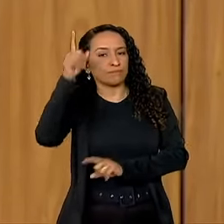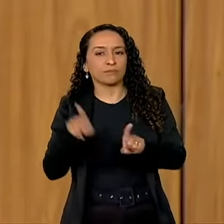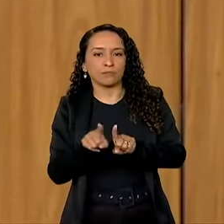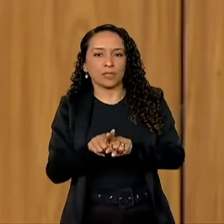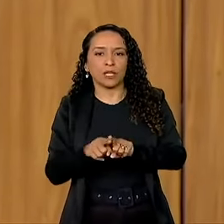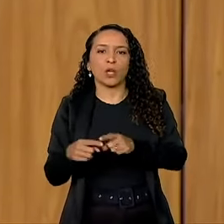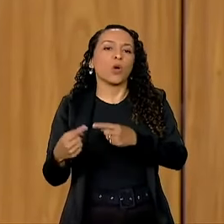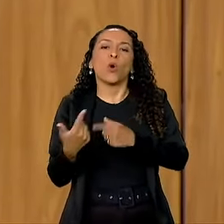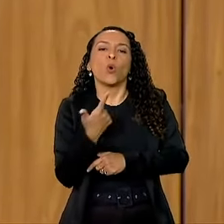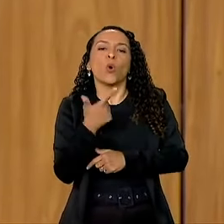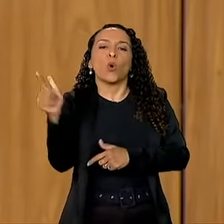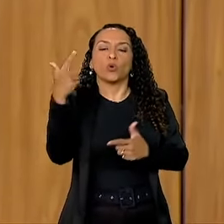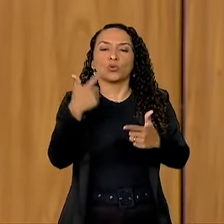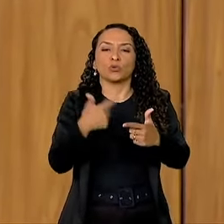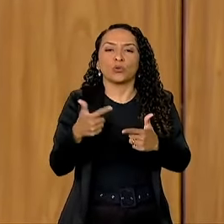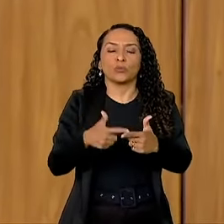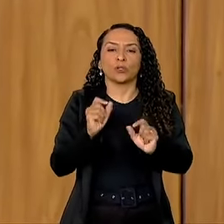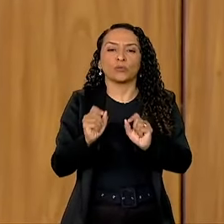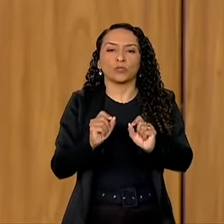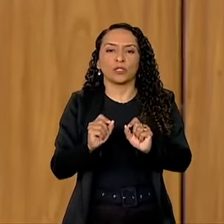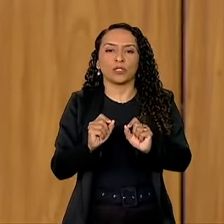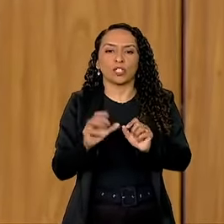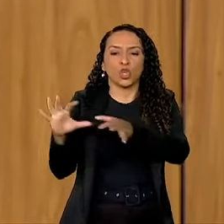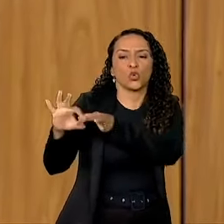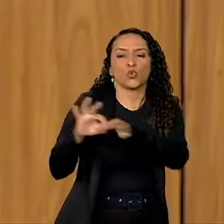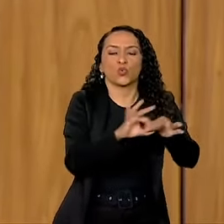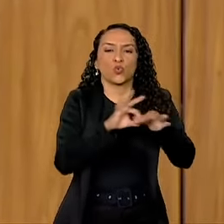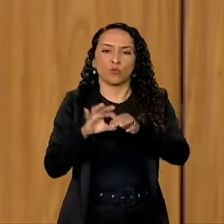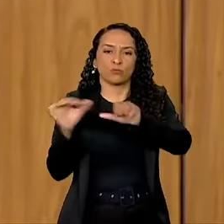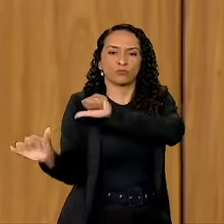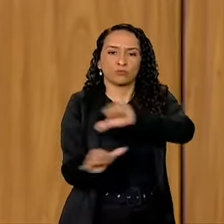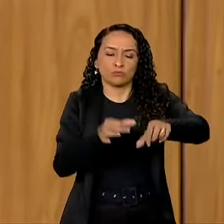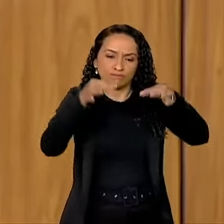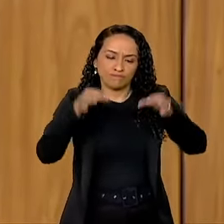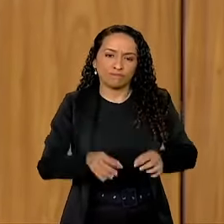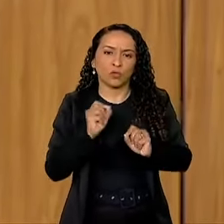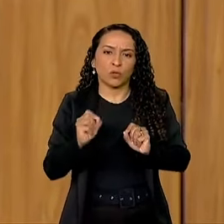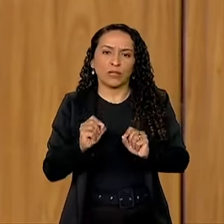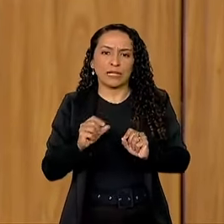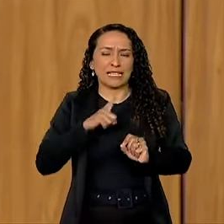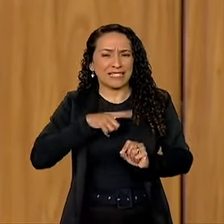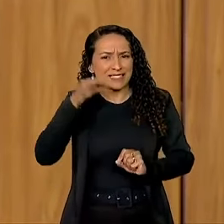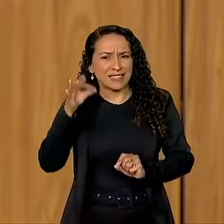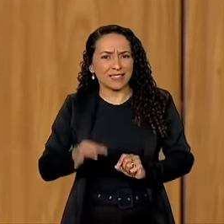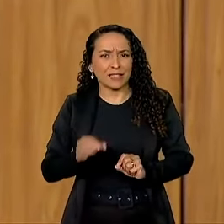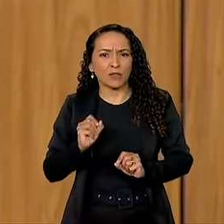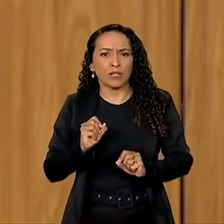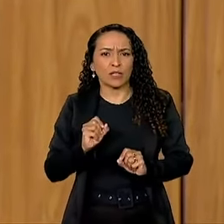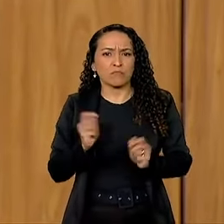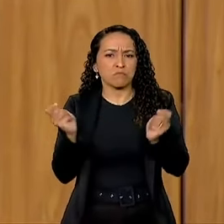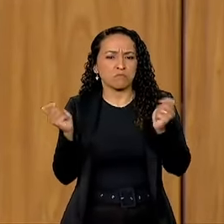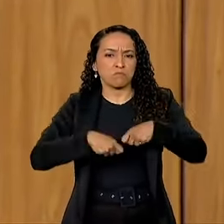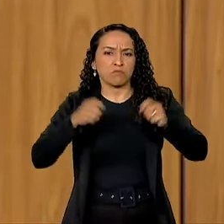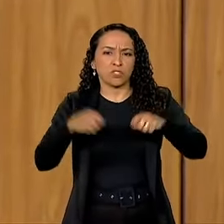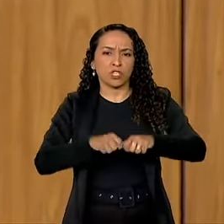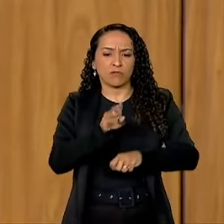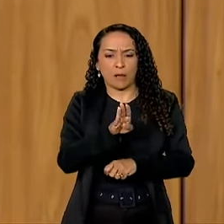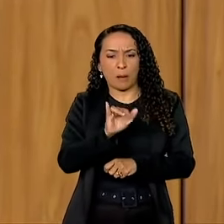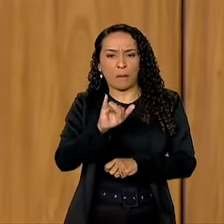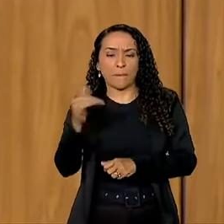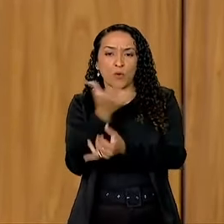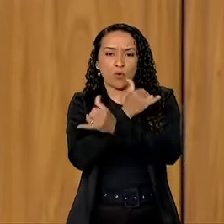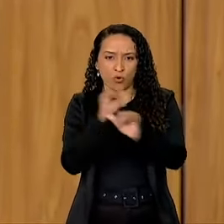Outra causa que nos une é a da transição justa, em especial a convicção no potencial da